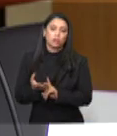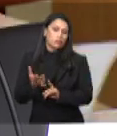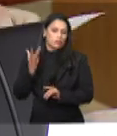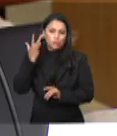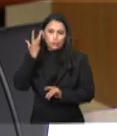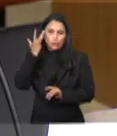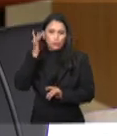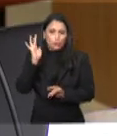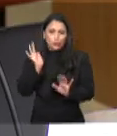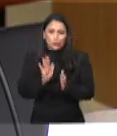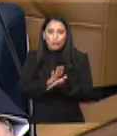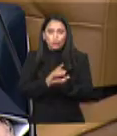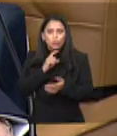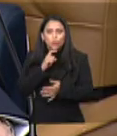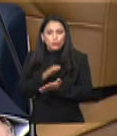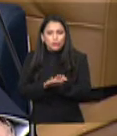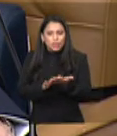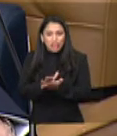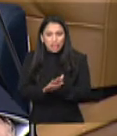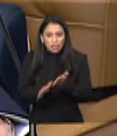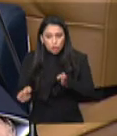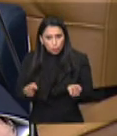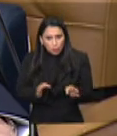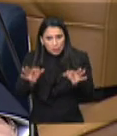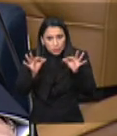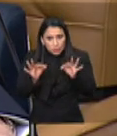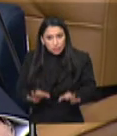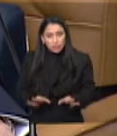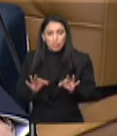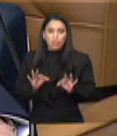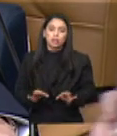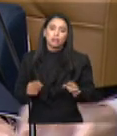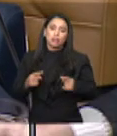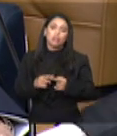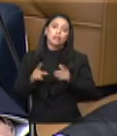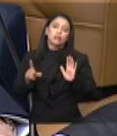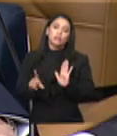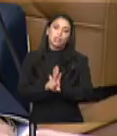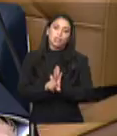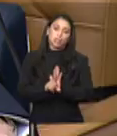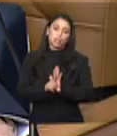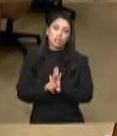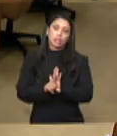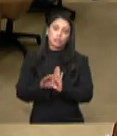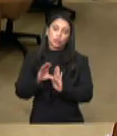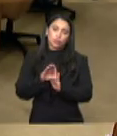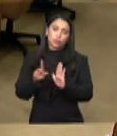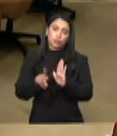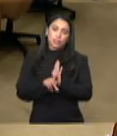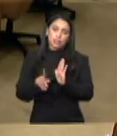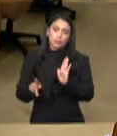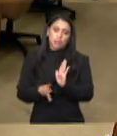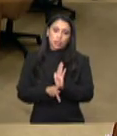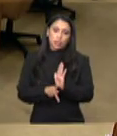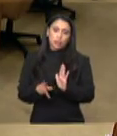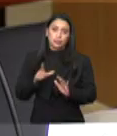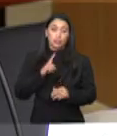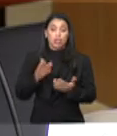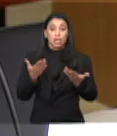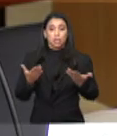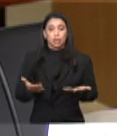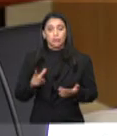dúvida nenhuma quanto ao momento adequado, que é o momento previsto na legislação então, processual penal. Ficaria assim, ministro Lewandowski,